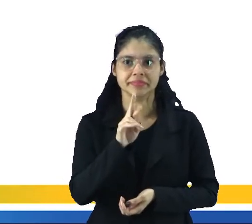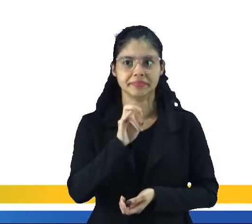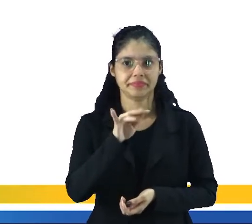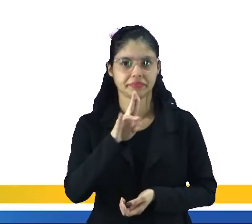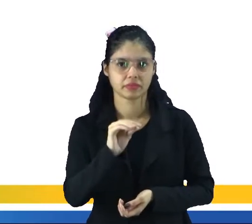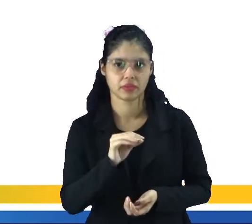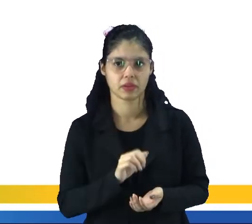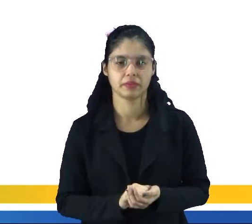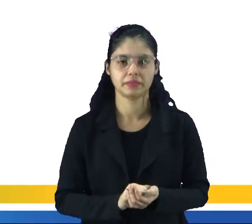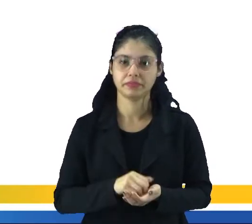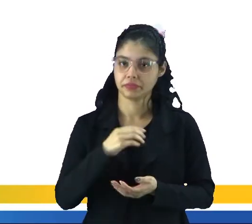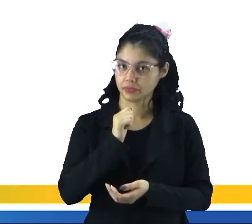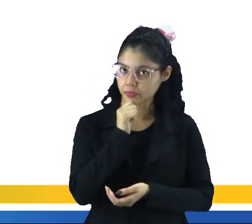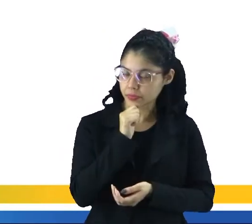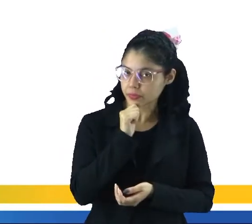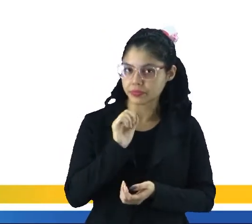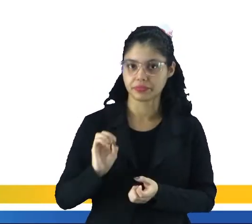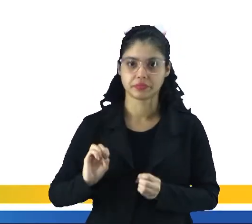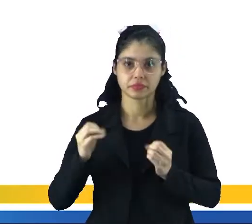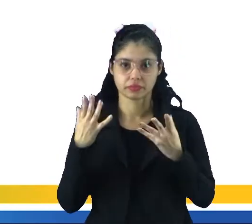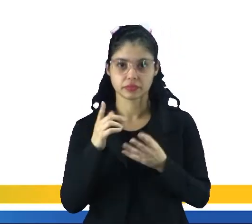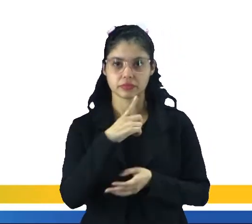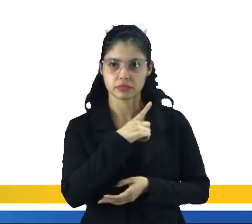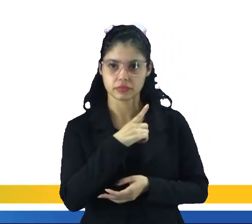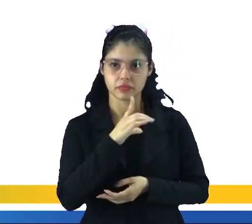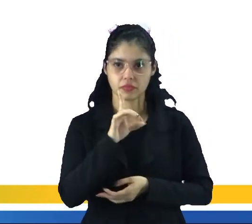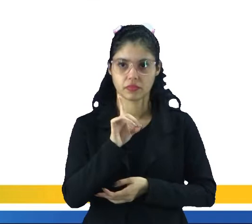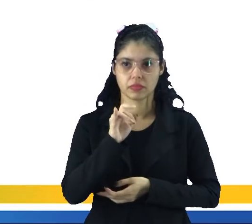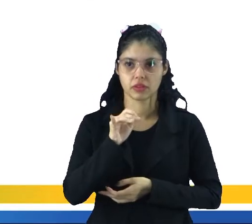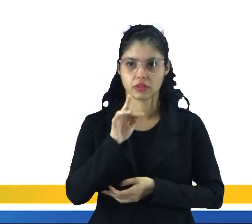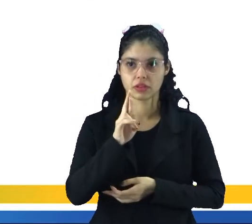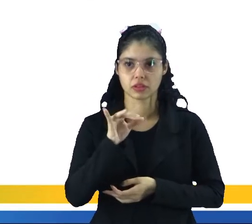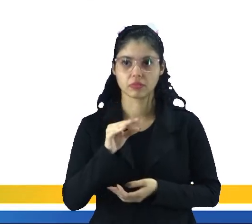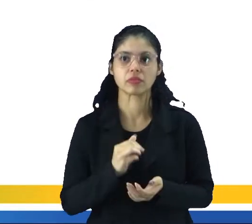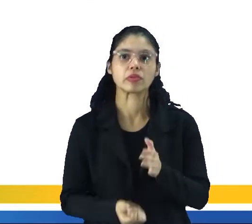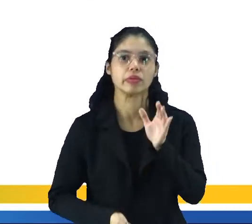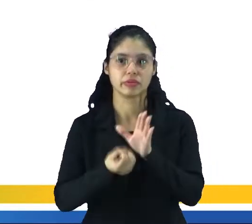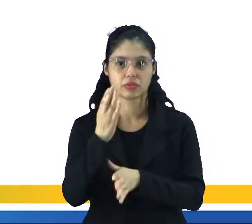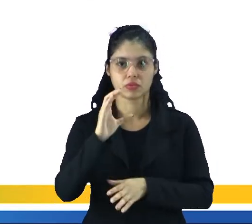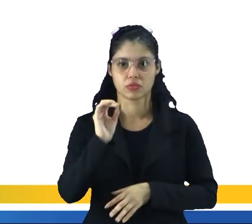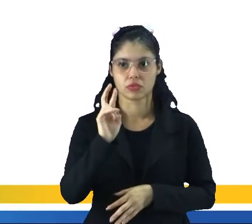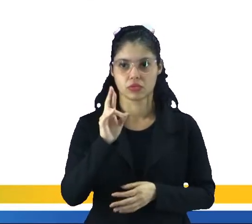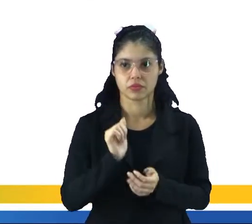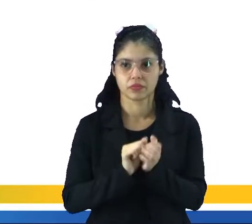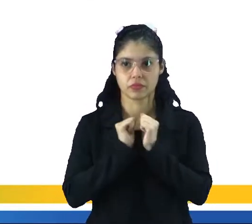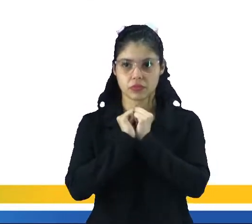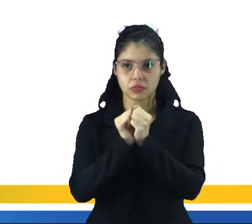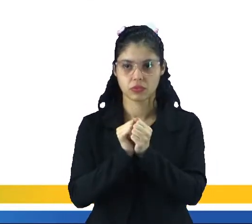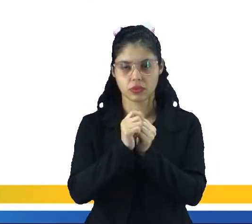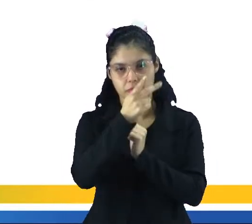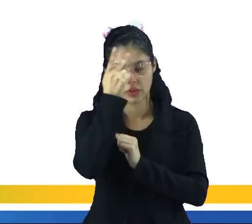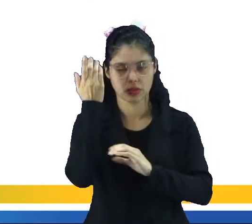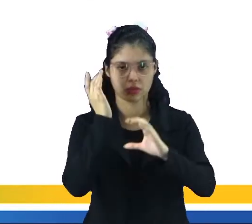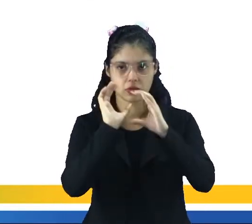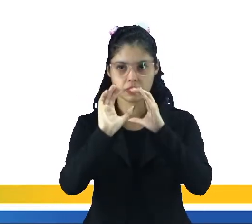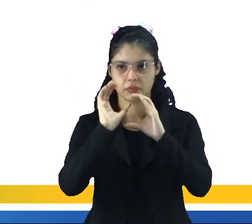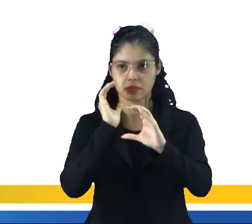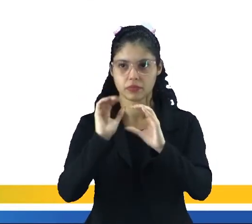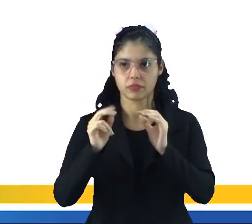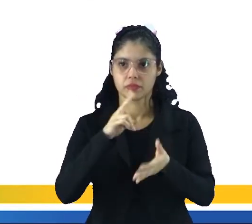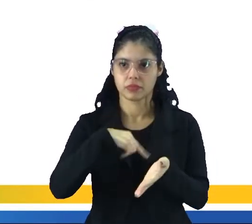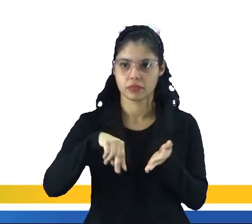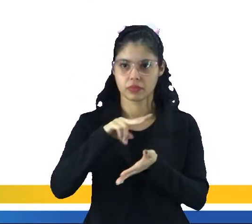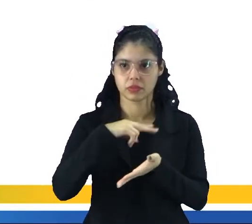gente? Então essa procissão que havia era o ditirambo. Depois surgiu o coro, um conjunto de pessoas que cantavam e